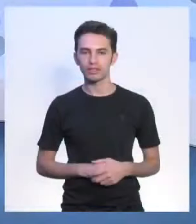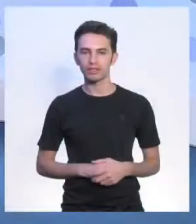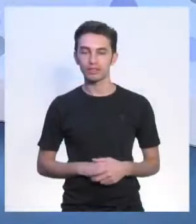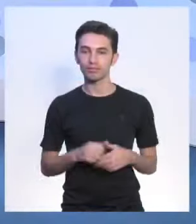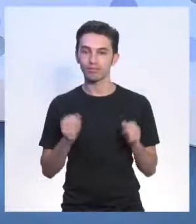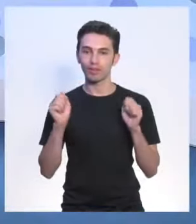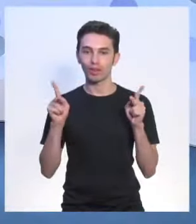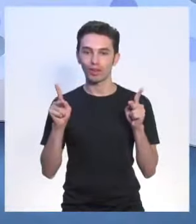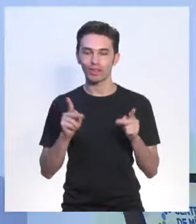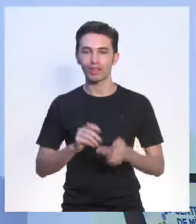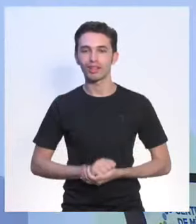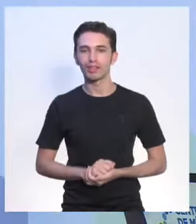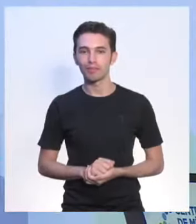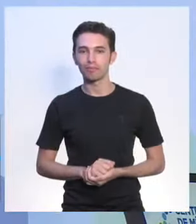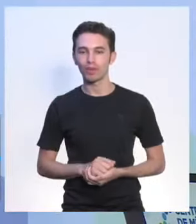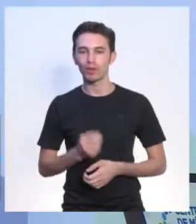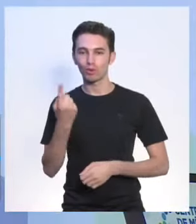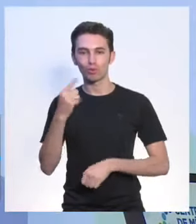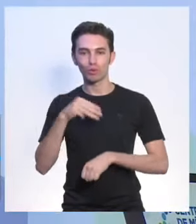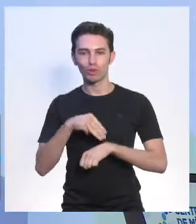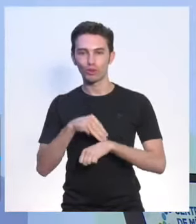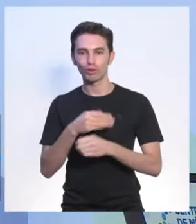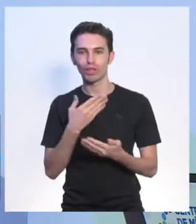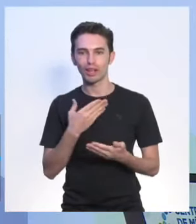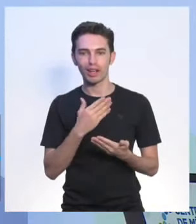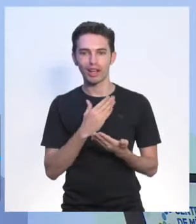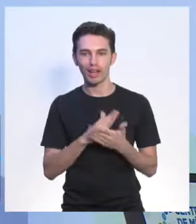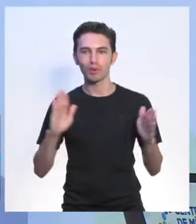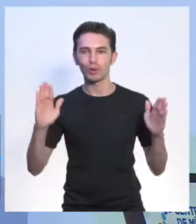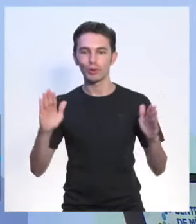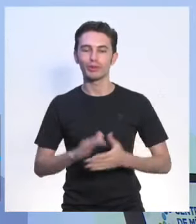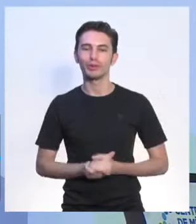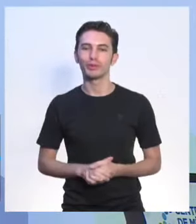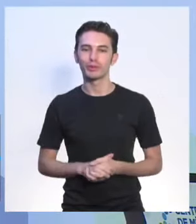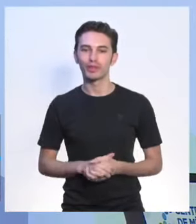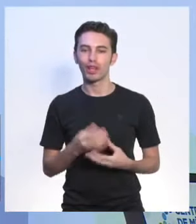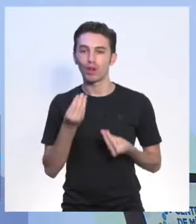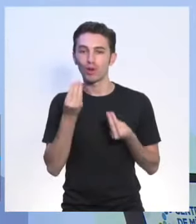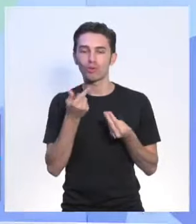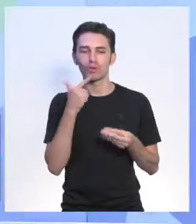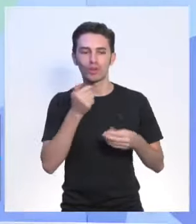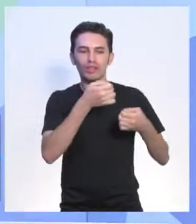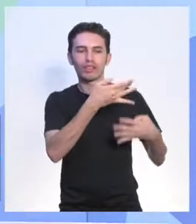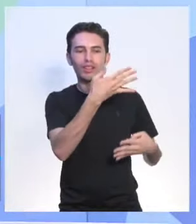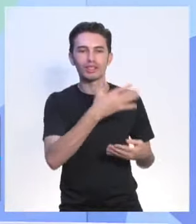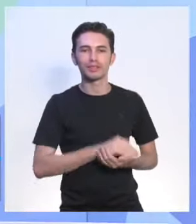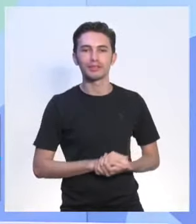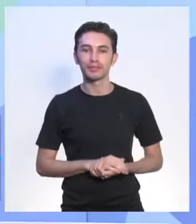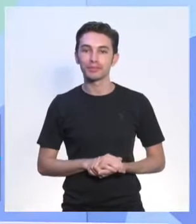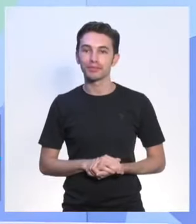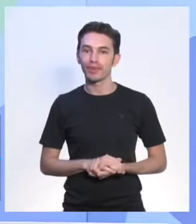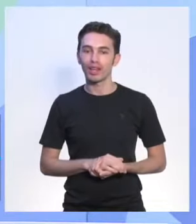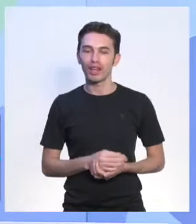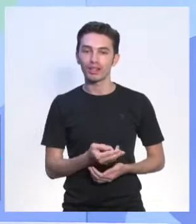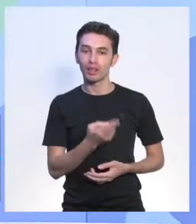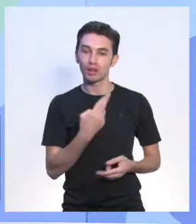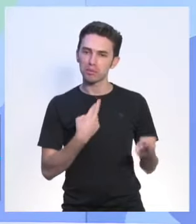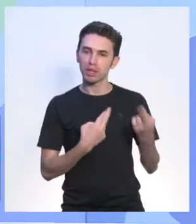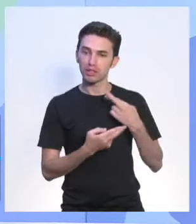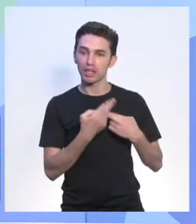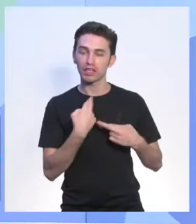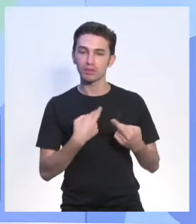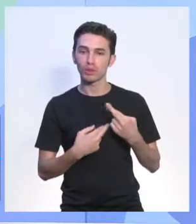Ok, Ed, we are back. O minuto já se passou. So, how was it? Como foi a interação? Vamos lá. O pessoal está quase num consenso assim, né? O